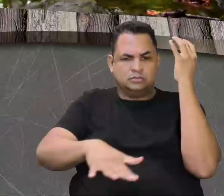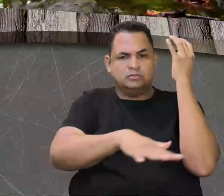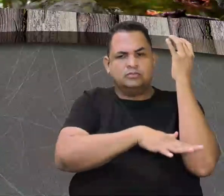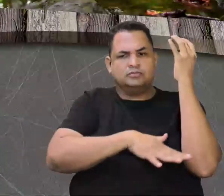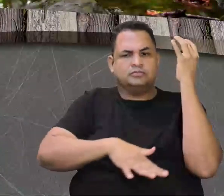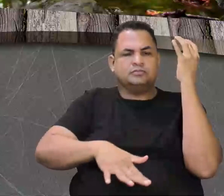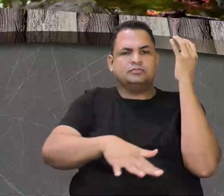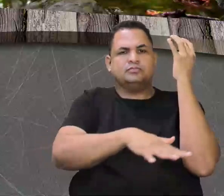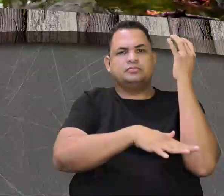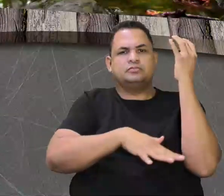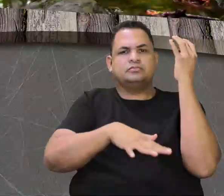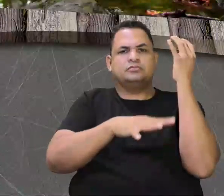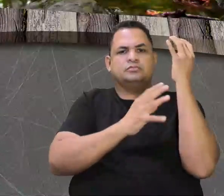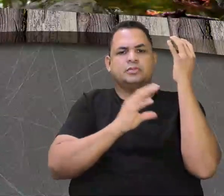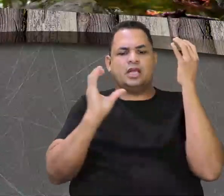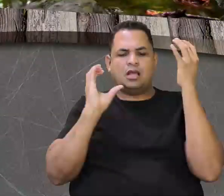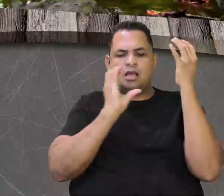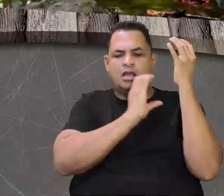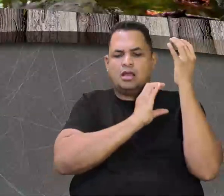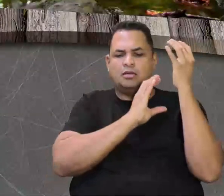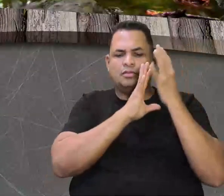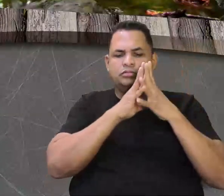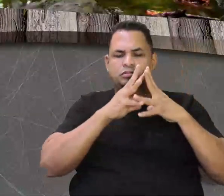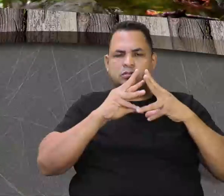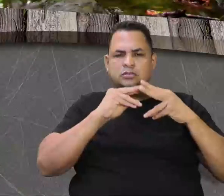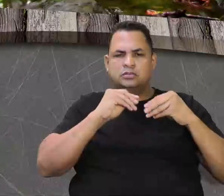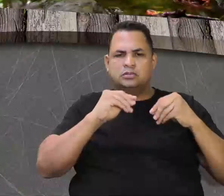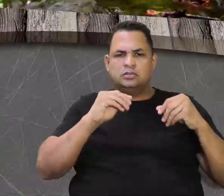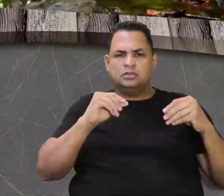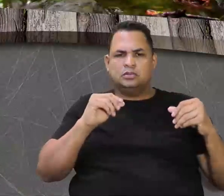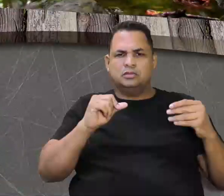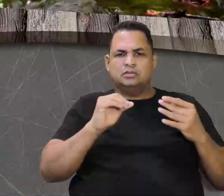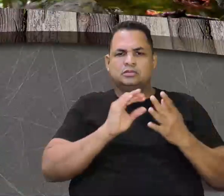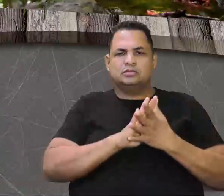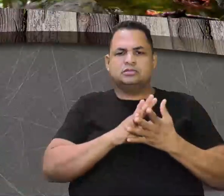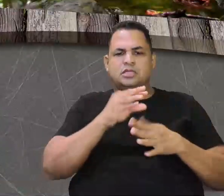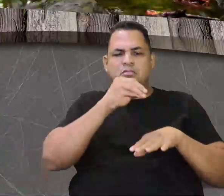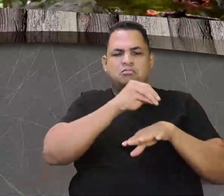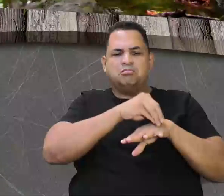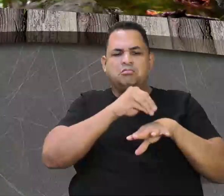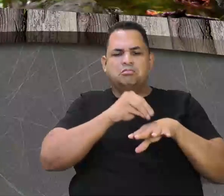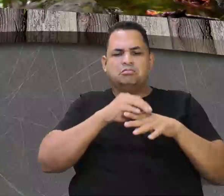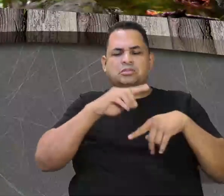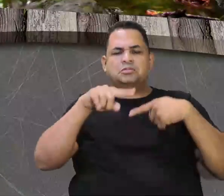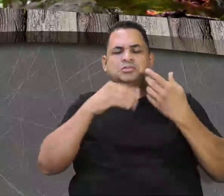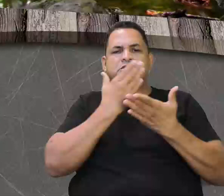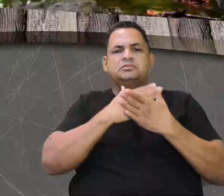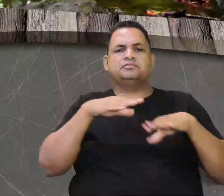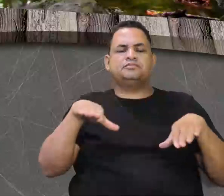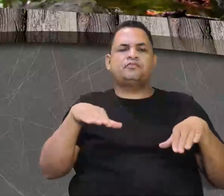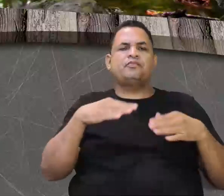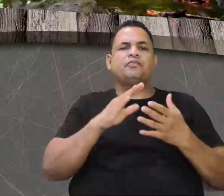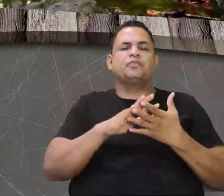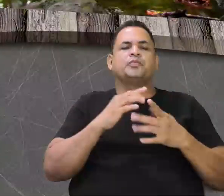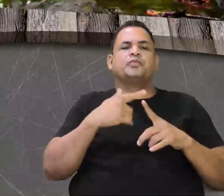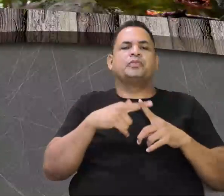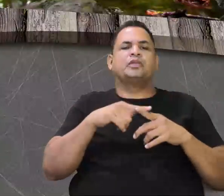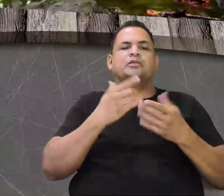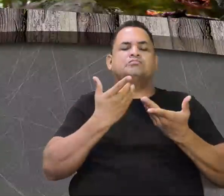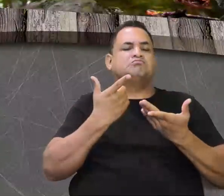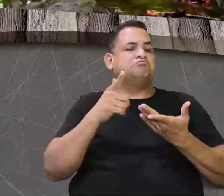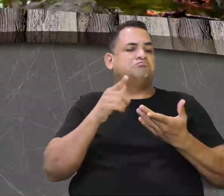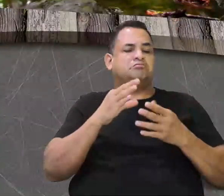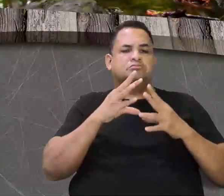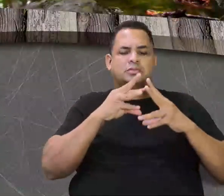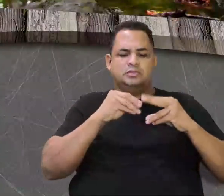agora vai acelerar o processo de decomposição, vai ter um pouquinho de nutriente, mas já vai acabar aquilo ali porque não tem mais para